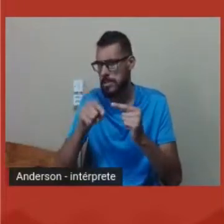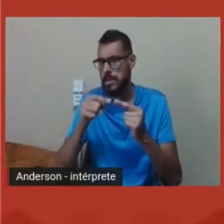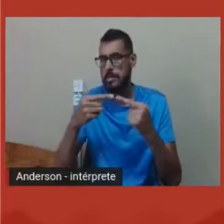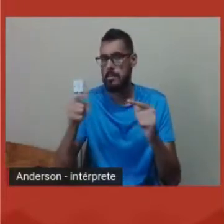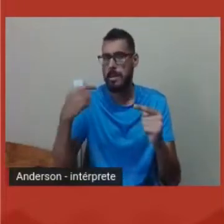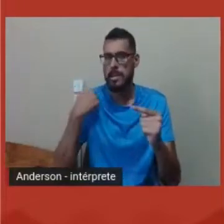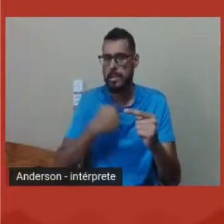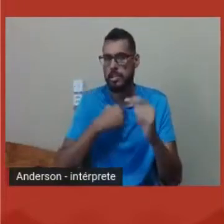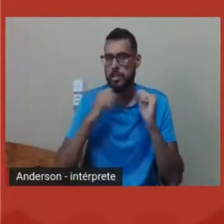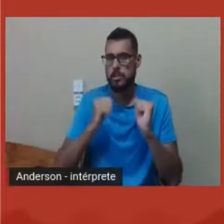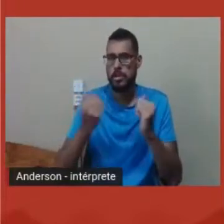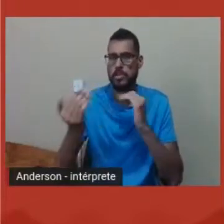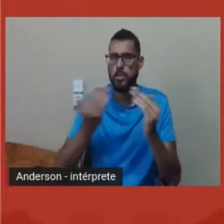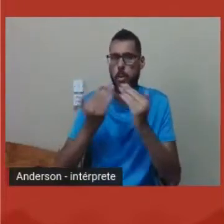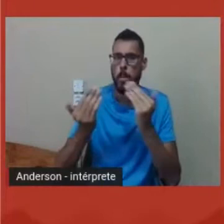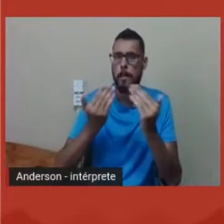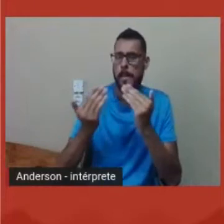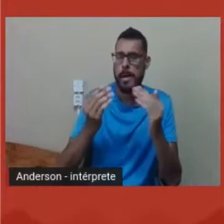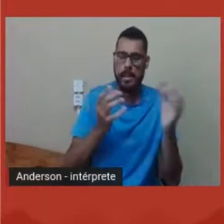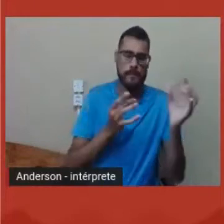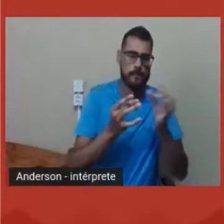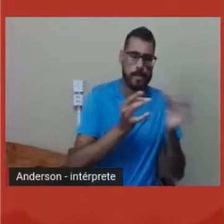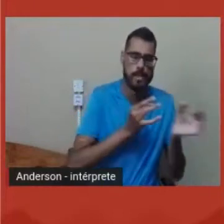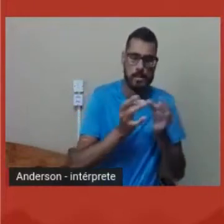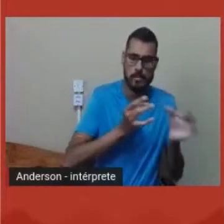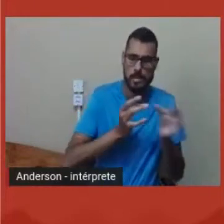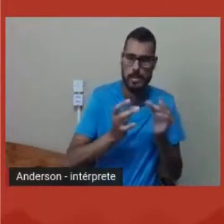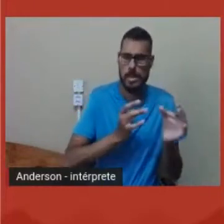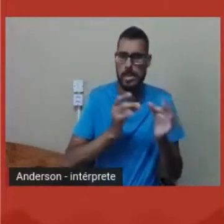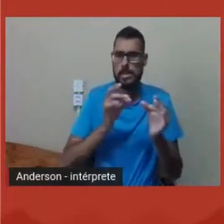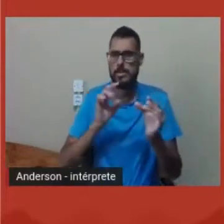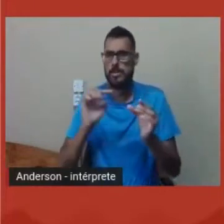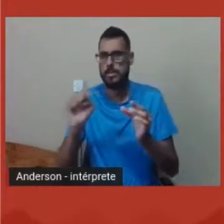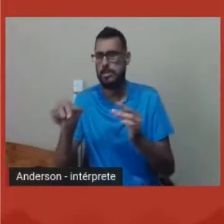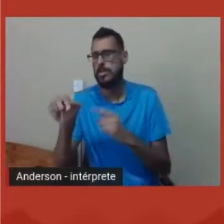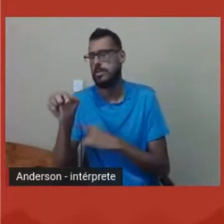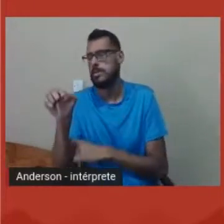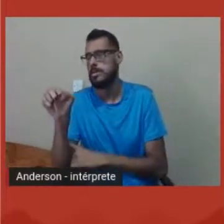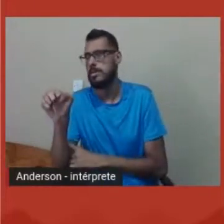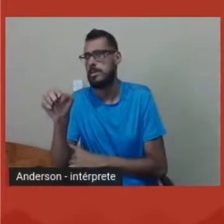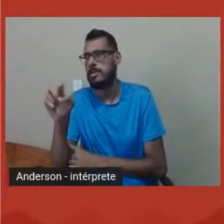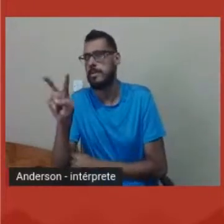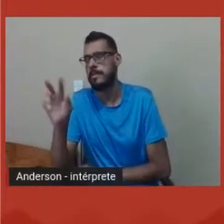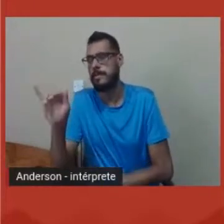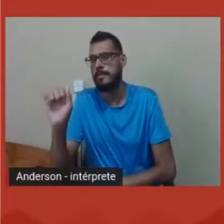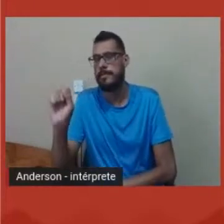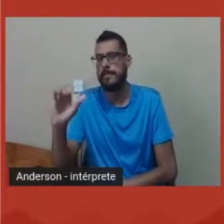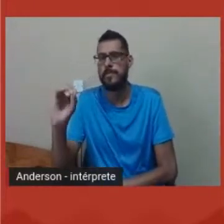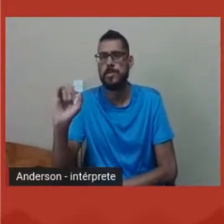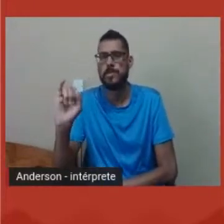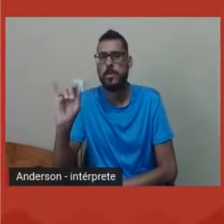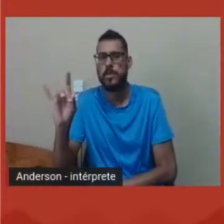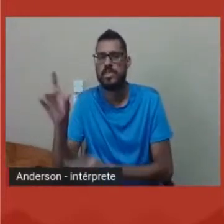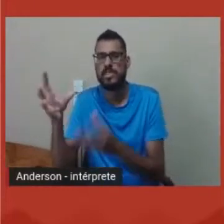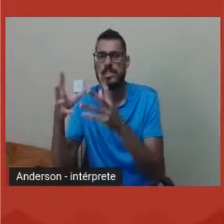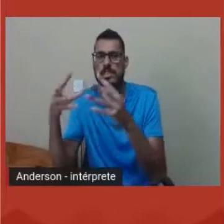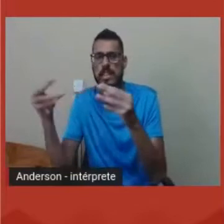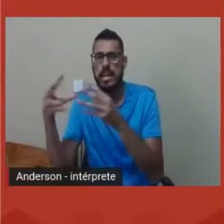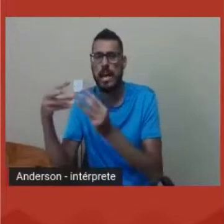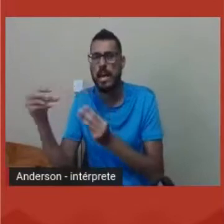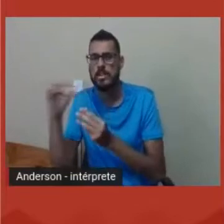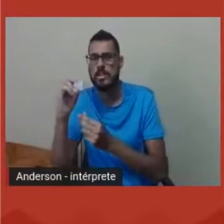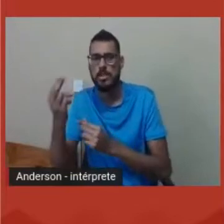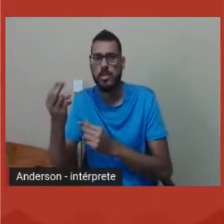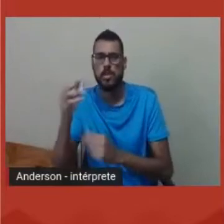comparar flexibilidade com viscosidade ou fluidez?